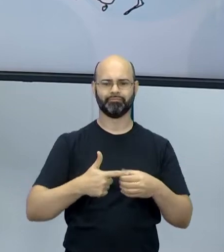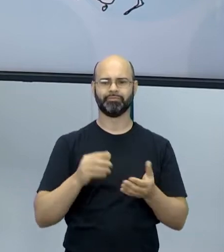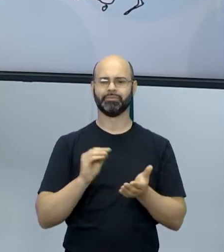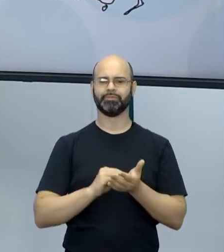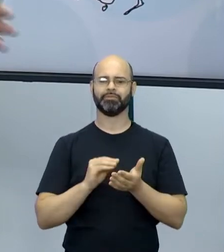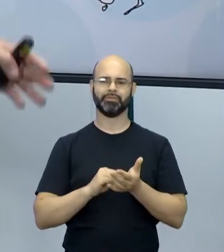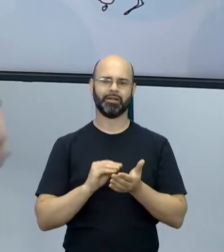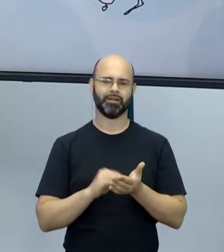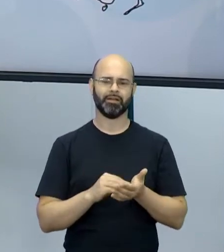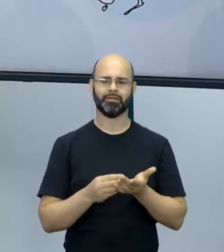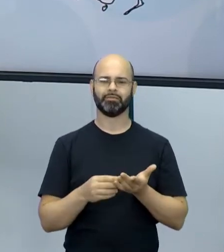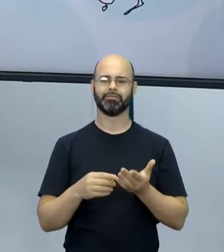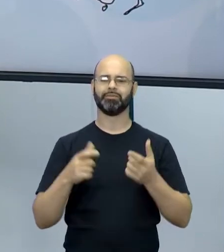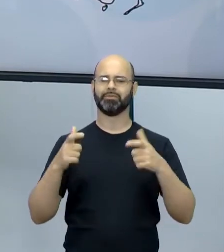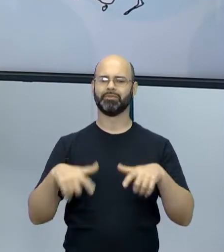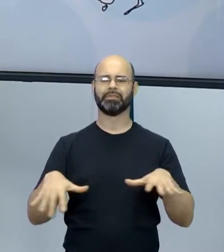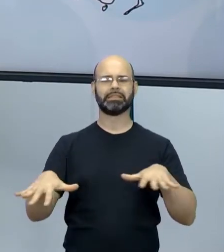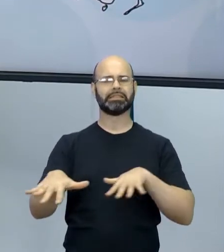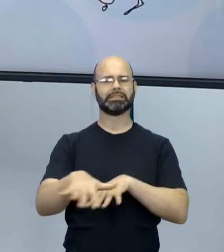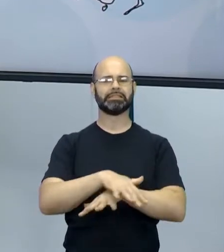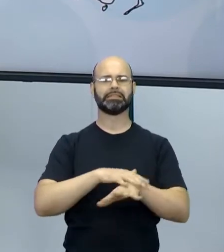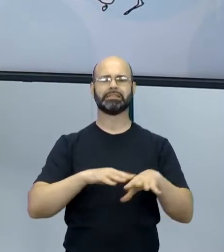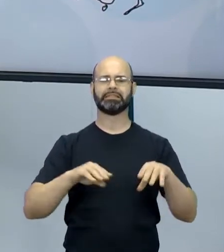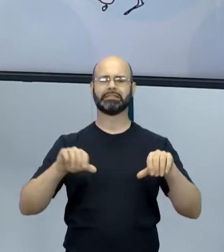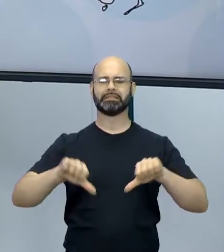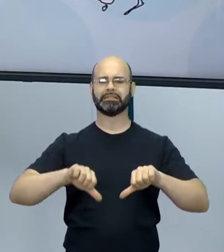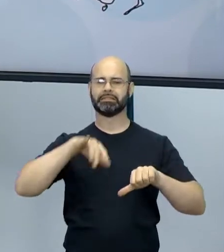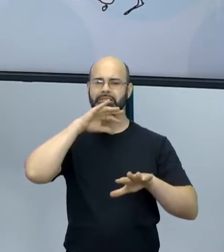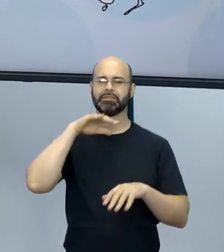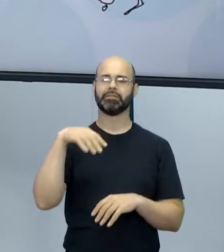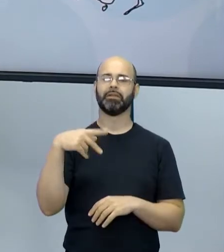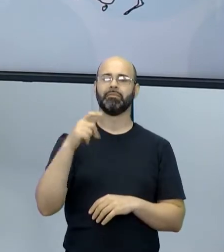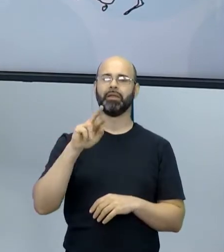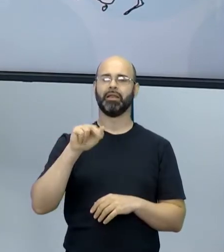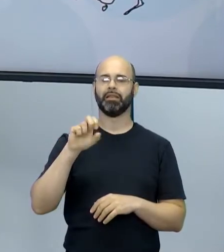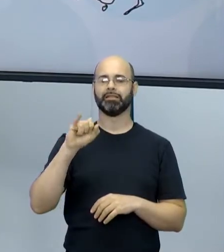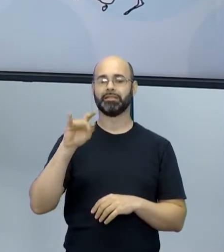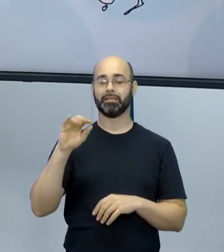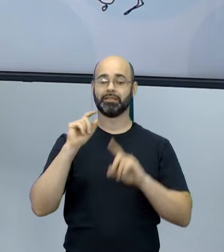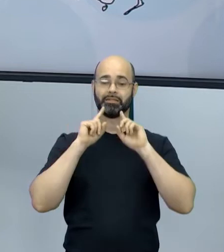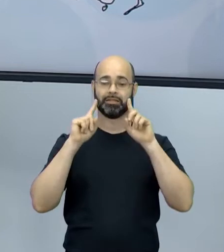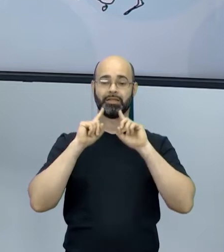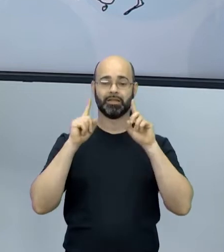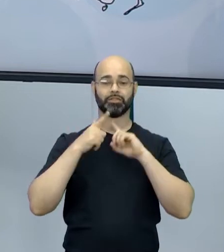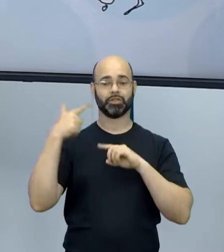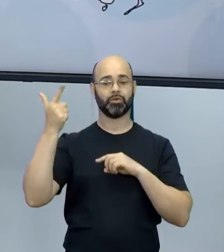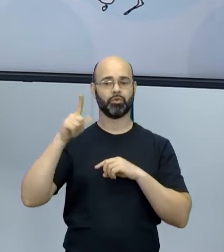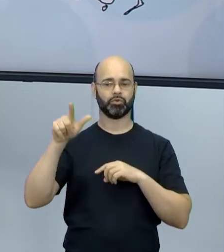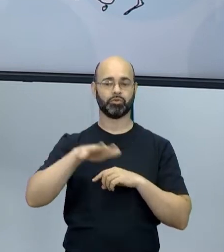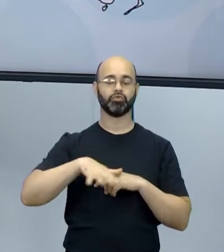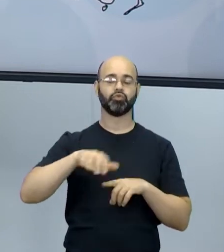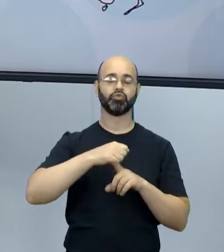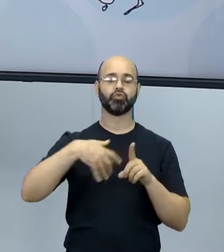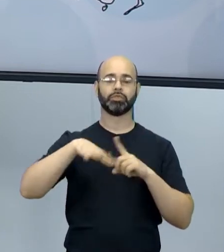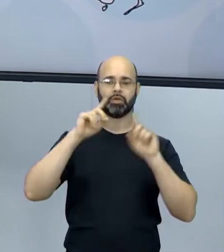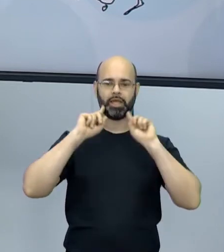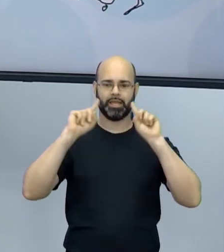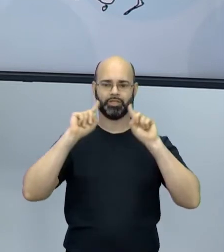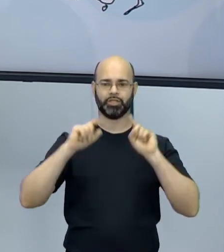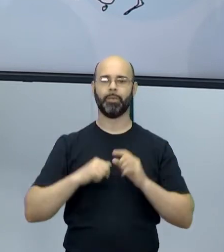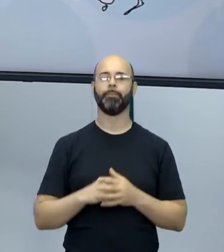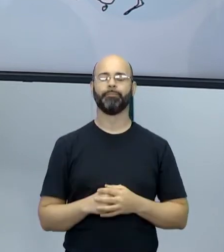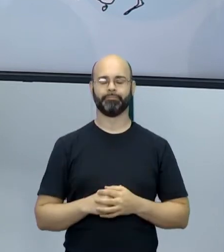tá tudo devastado, tem a família dele morta e tal. O Parasita é uma outra crítica social. O Parasita tem uma cena